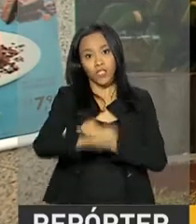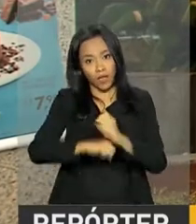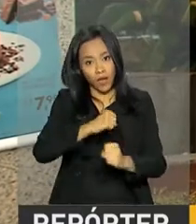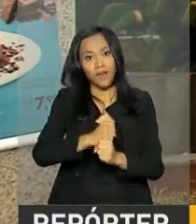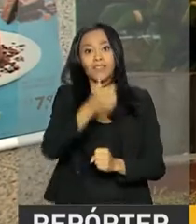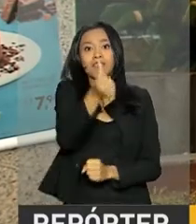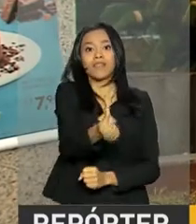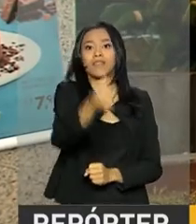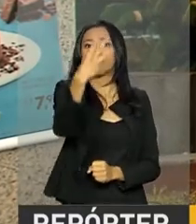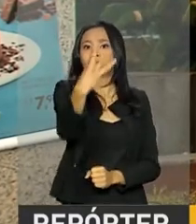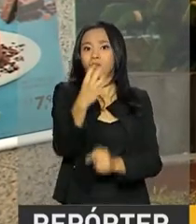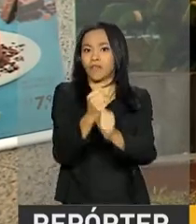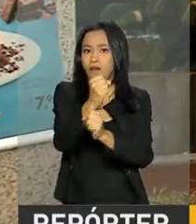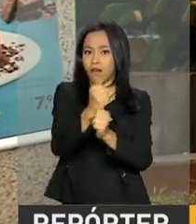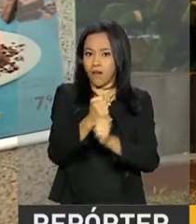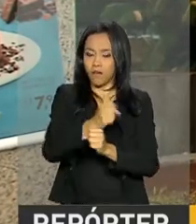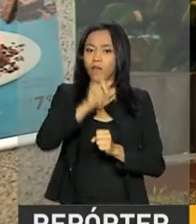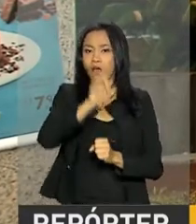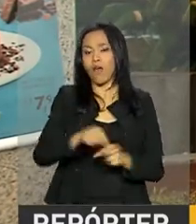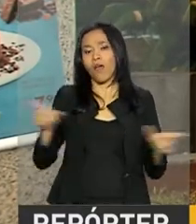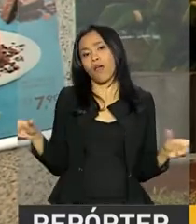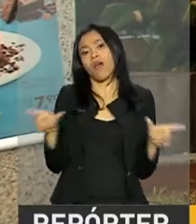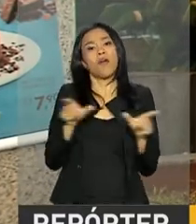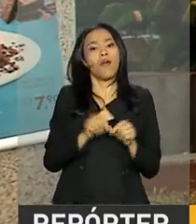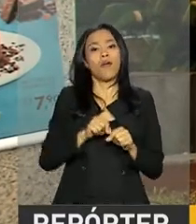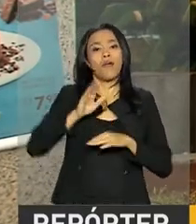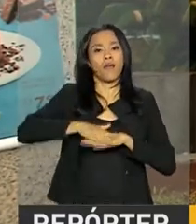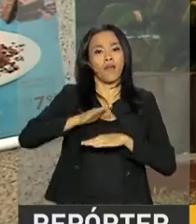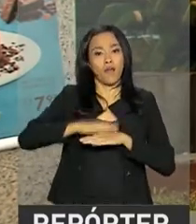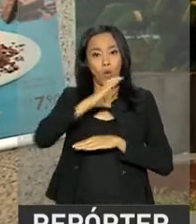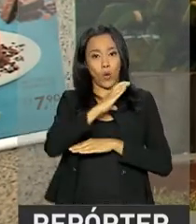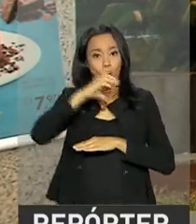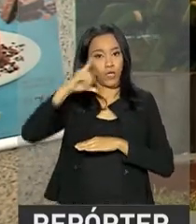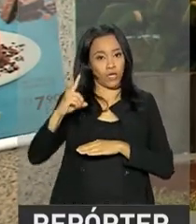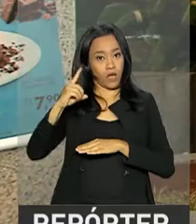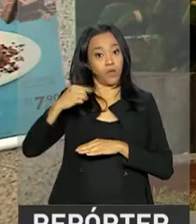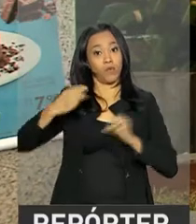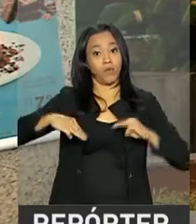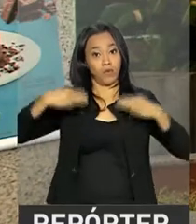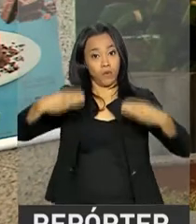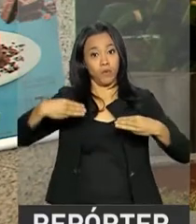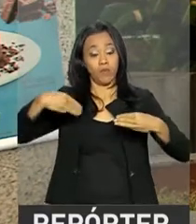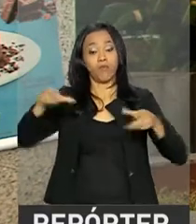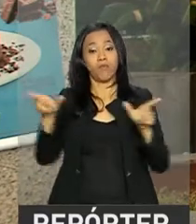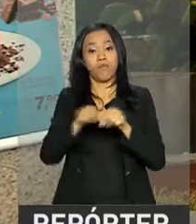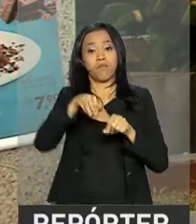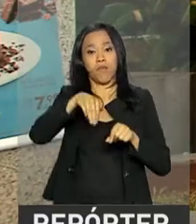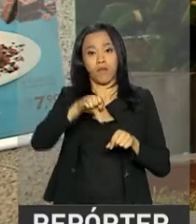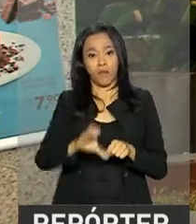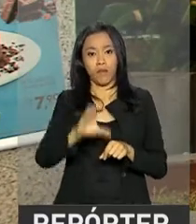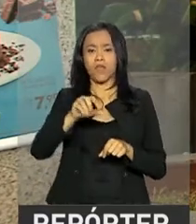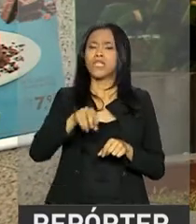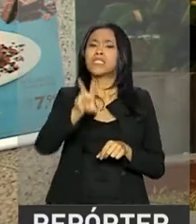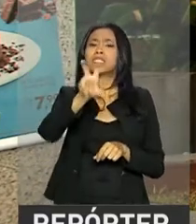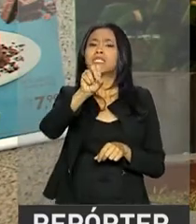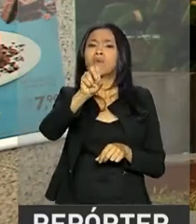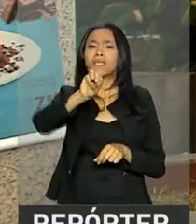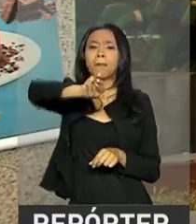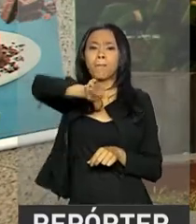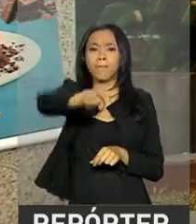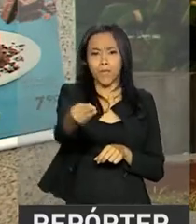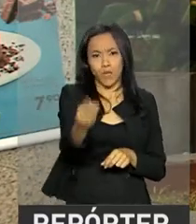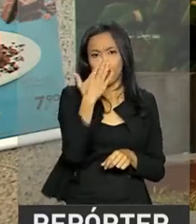coordenado pelo fundo nacional de desenvolvimento da educação todos os dias são ofertadas 50 milhões de refeições